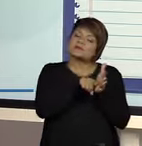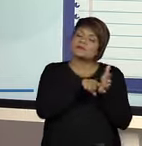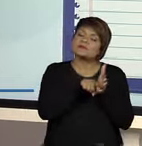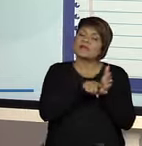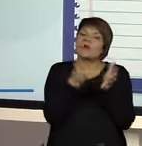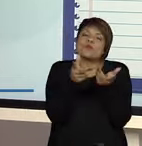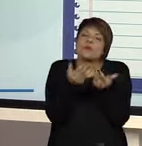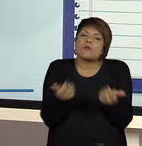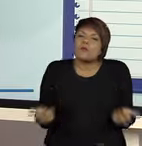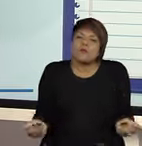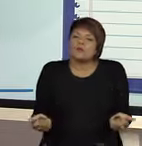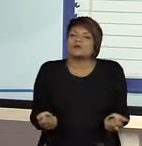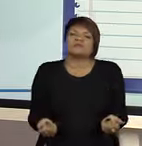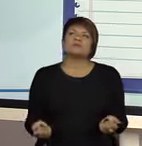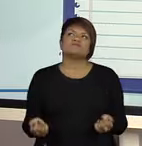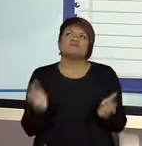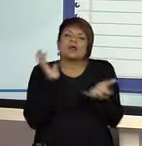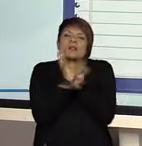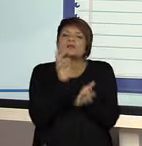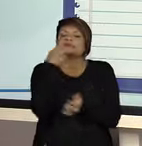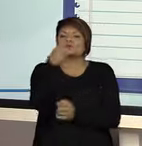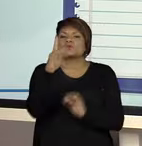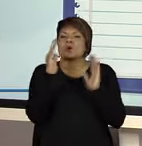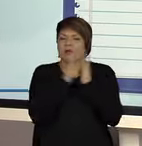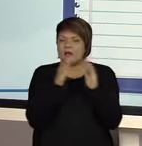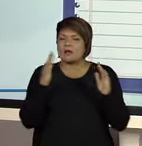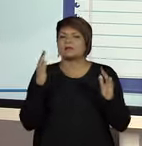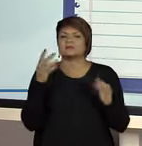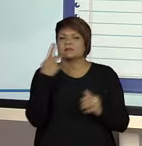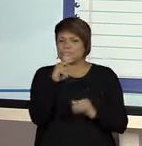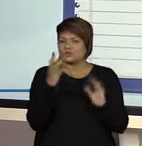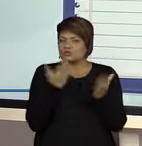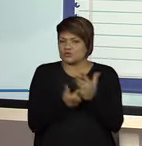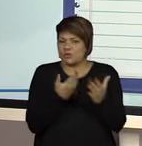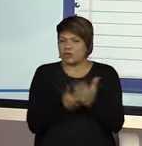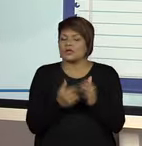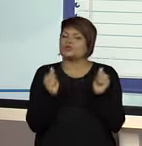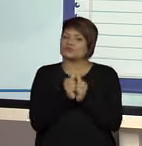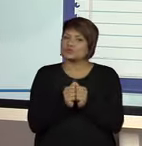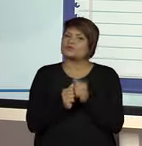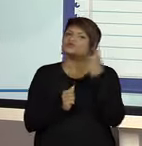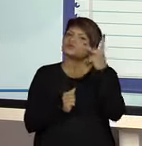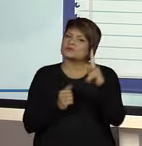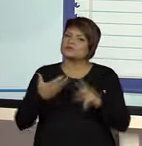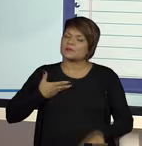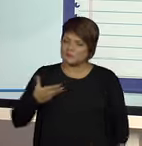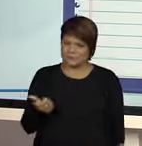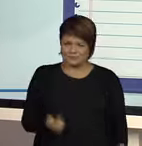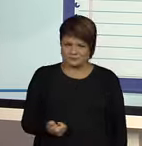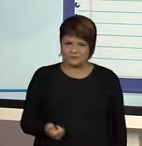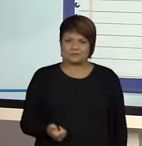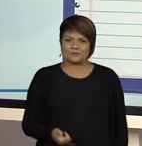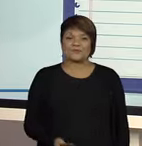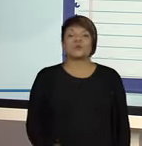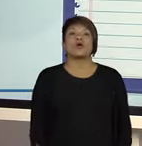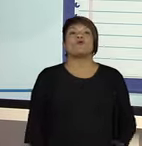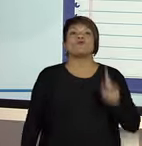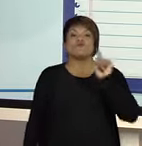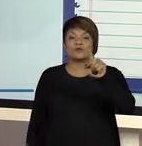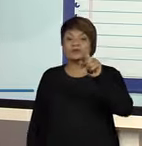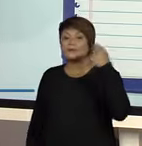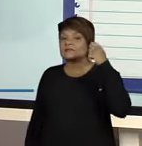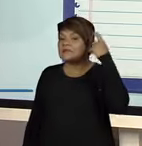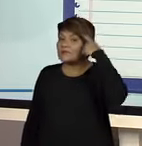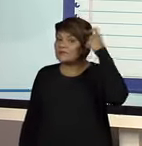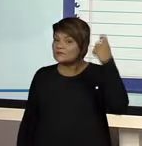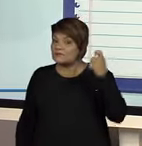galera da sua casa, da sua escola, junto com seus colegas, tá bom? Então, vai ficar assim, vocês têm que elaborar